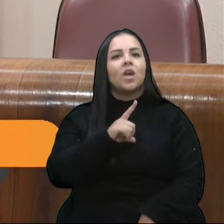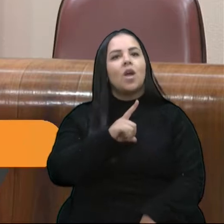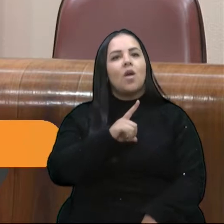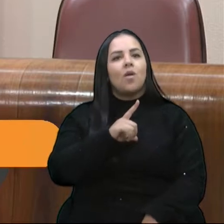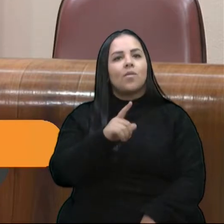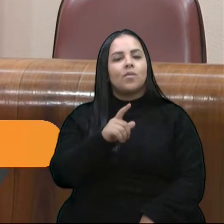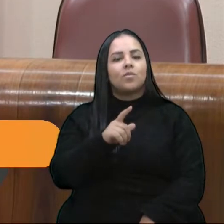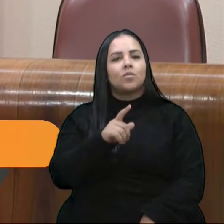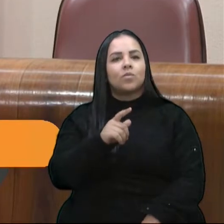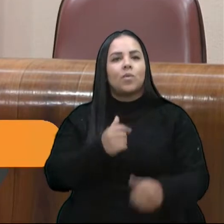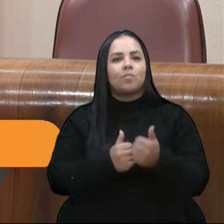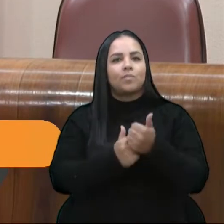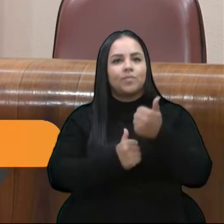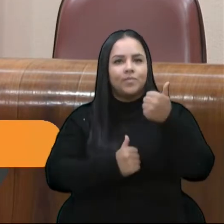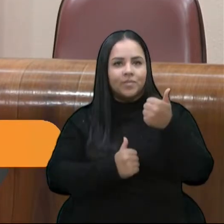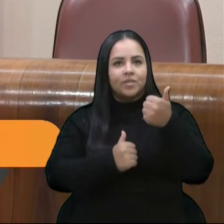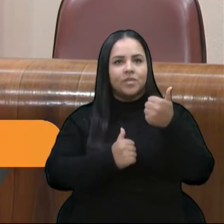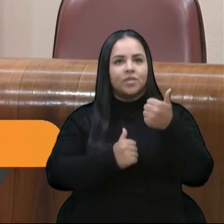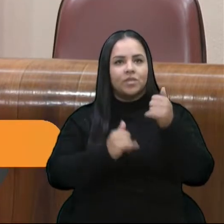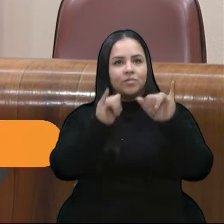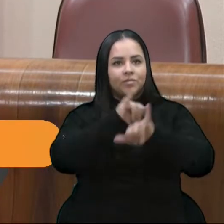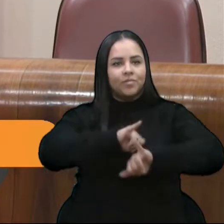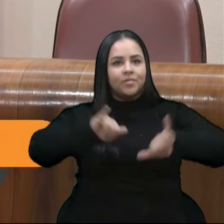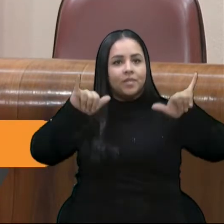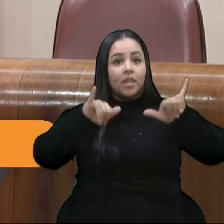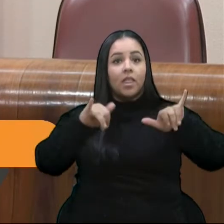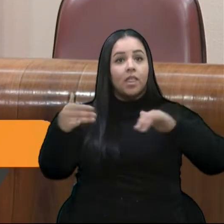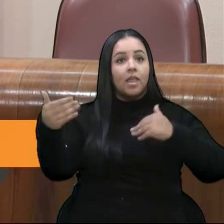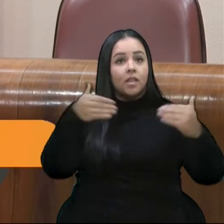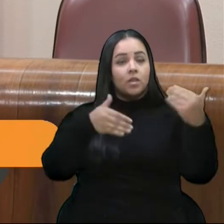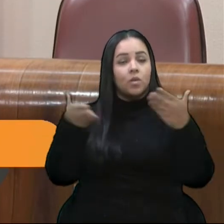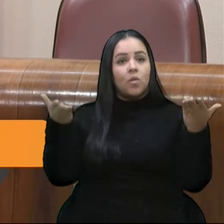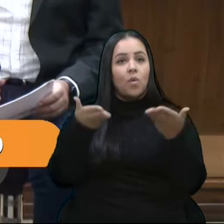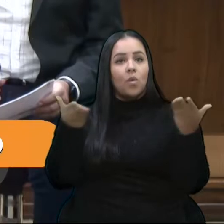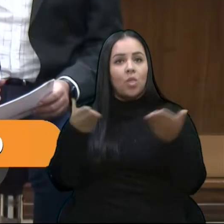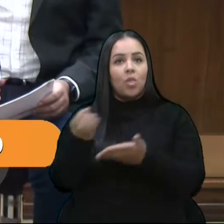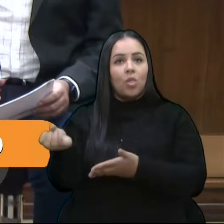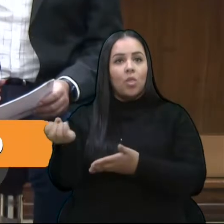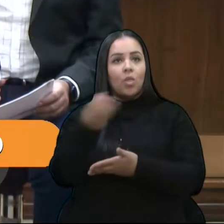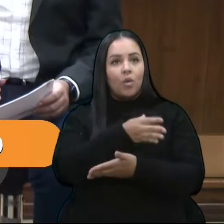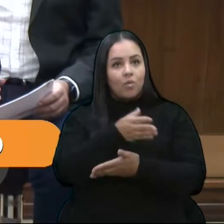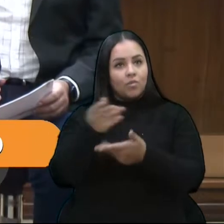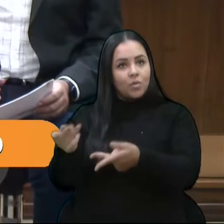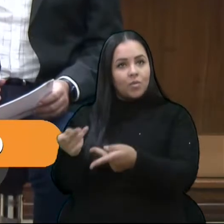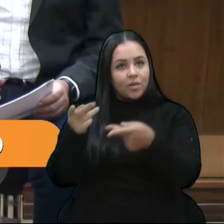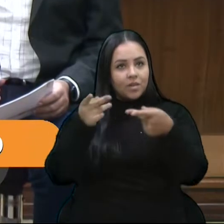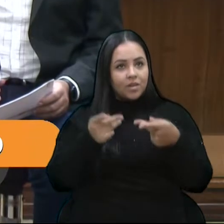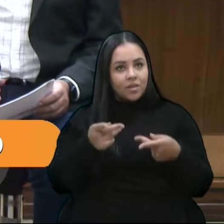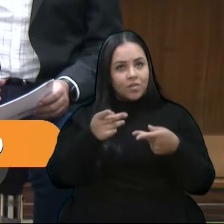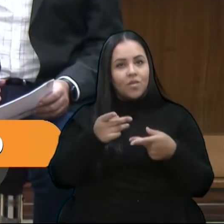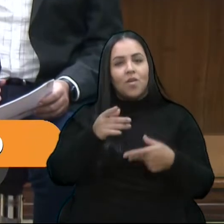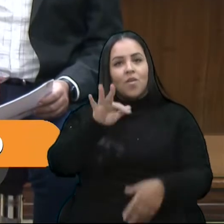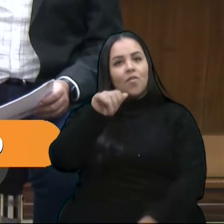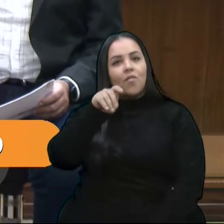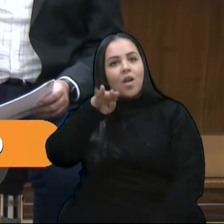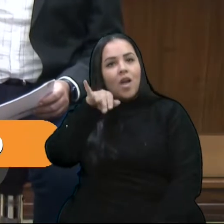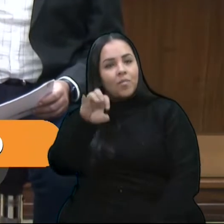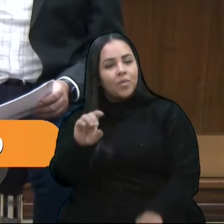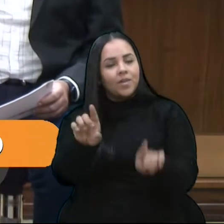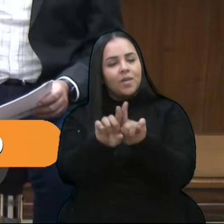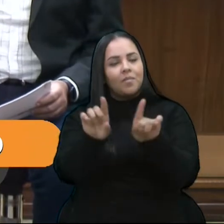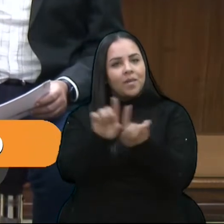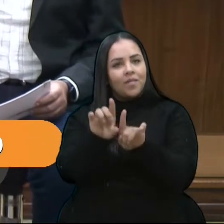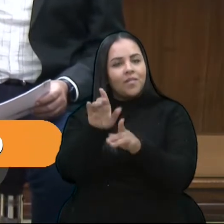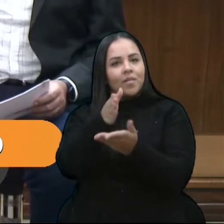imprensa, trazendo hoje novos convidados. Fábio Rauch, que está com a gente, vai mediar também todo